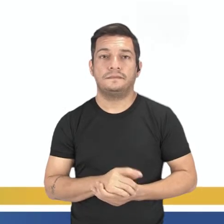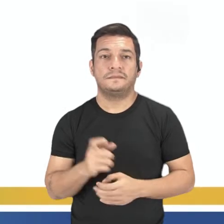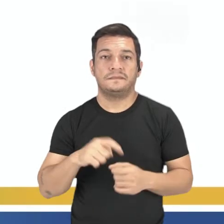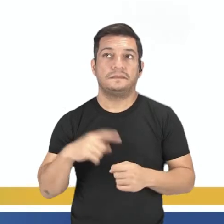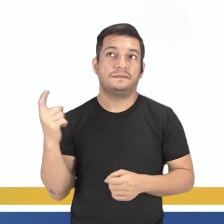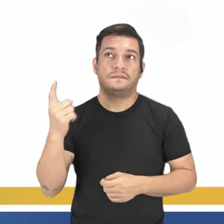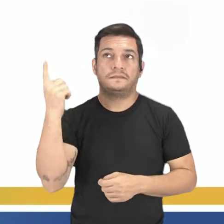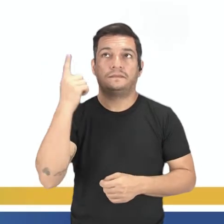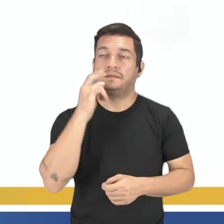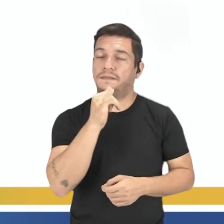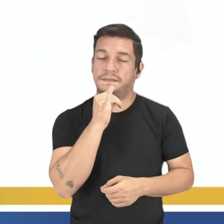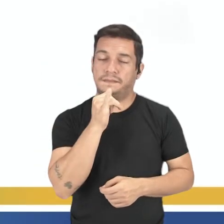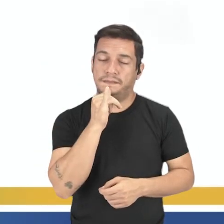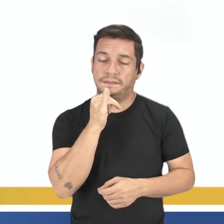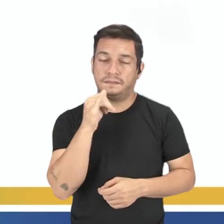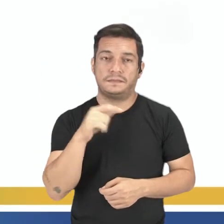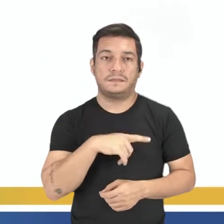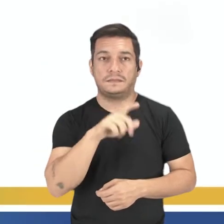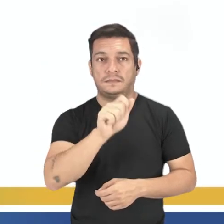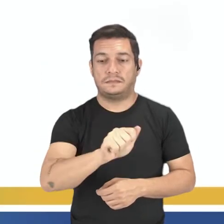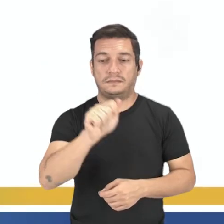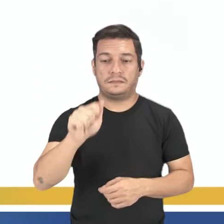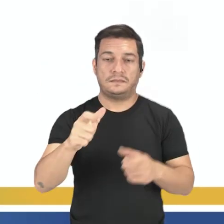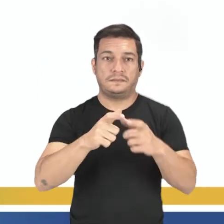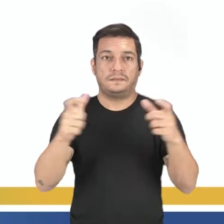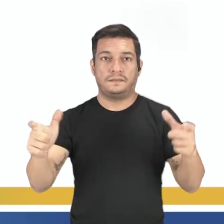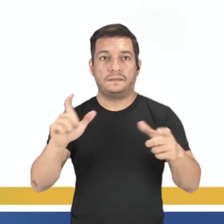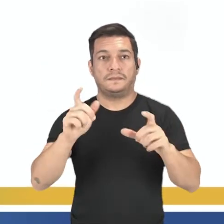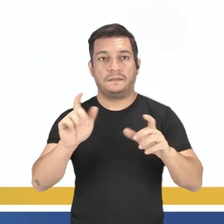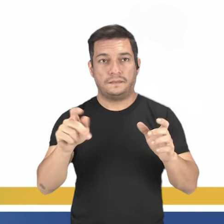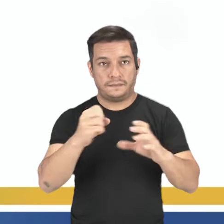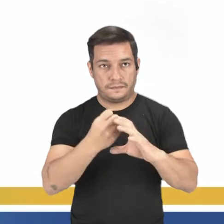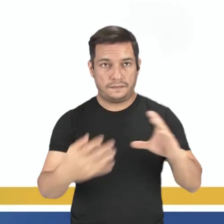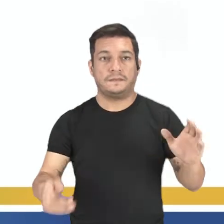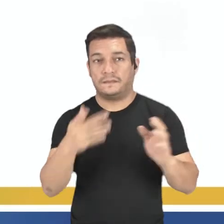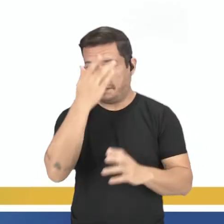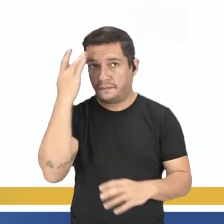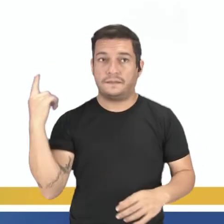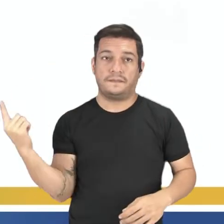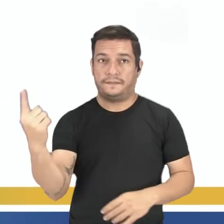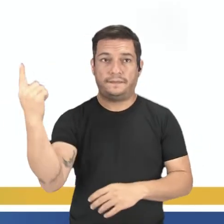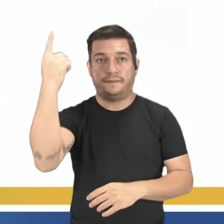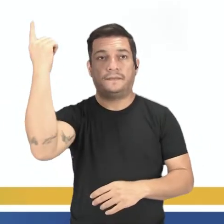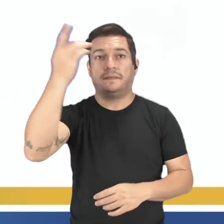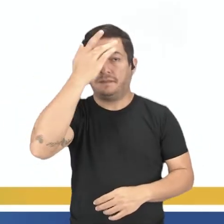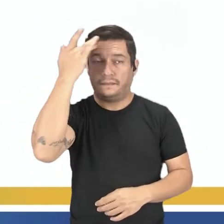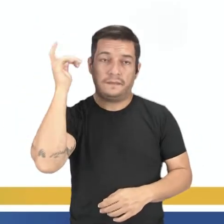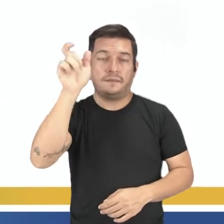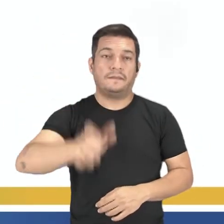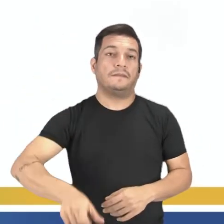altura. Se o azão for característica da pessoa muito alta, então esse indivíduo vai